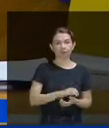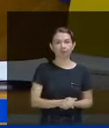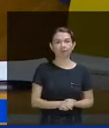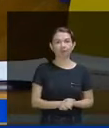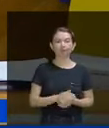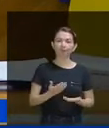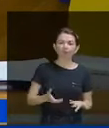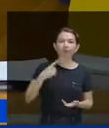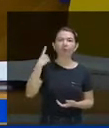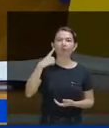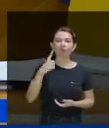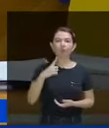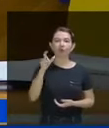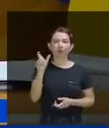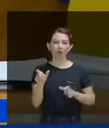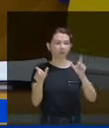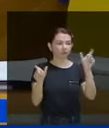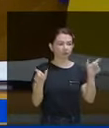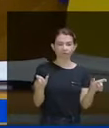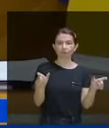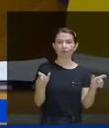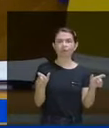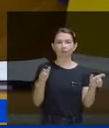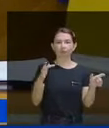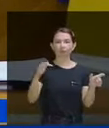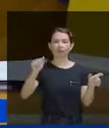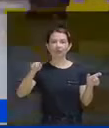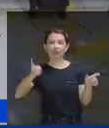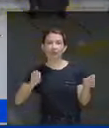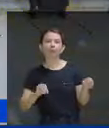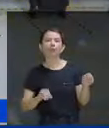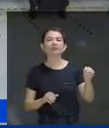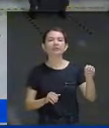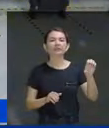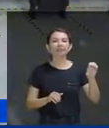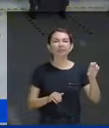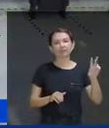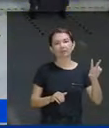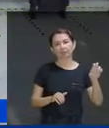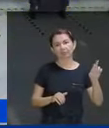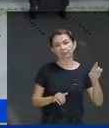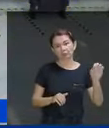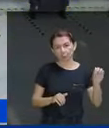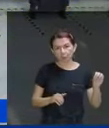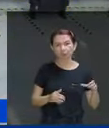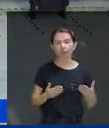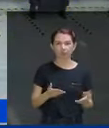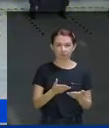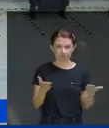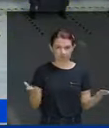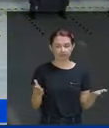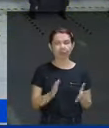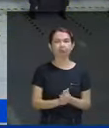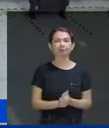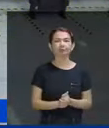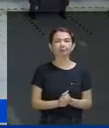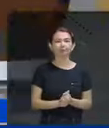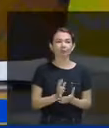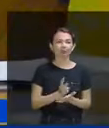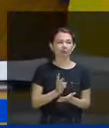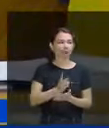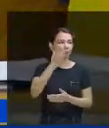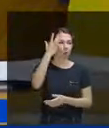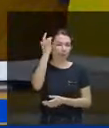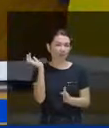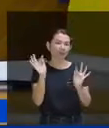Doutor Fábio, doutor Severo, vossas excelências estavam acompanhando, né? Acho que as senhoras também estavam acompanhando esse processo. Foco no